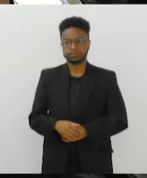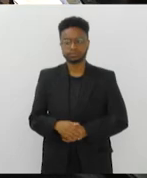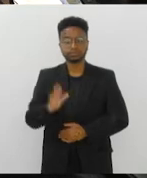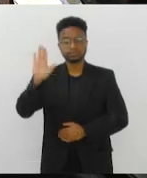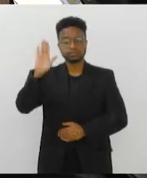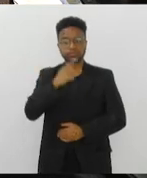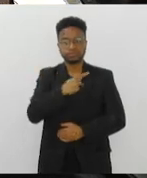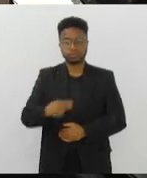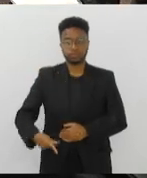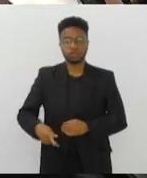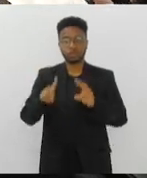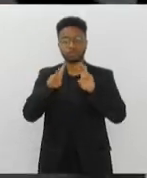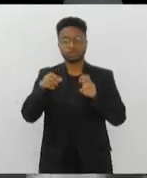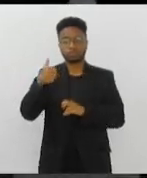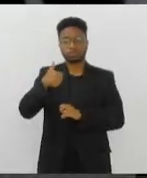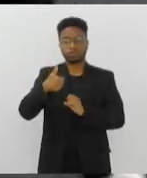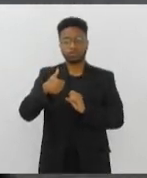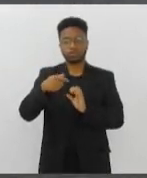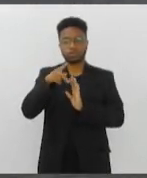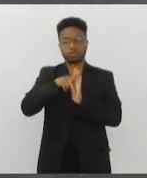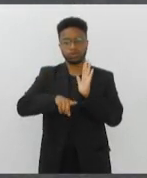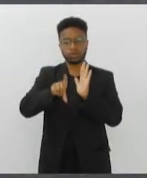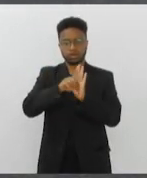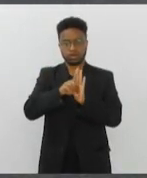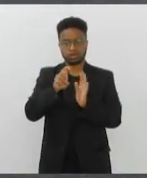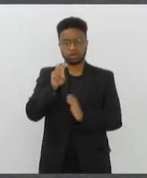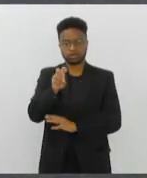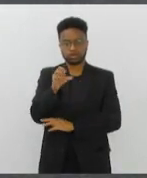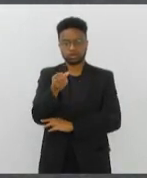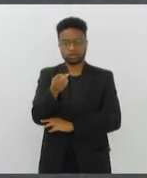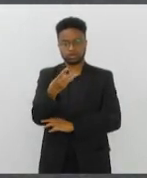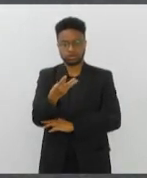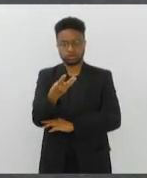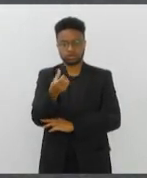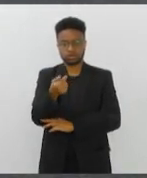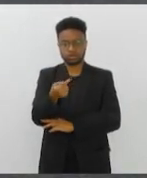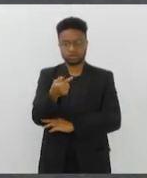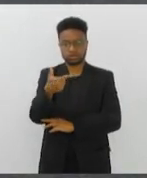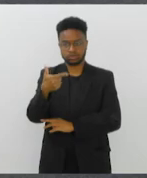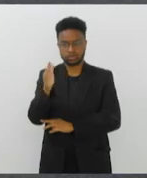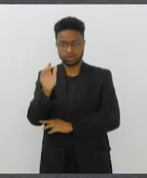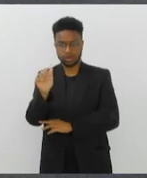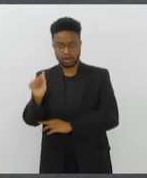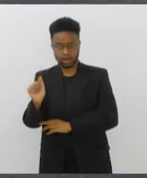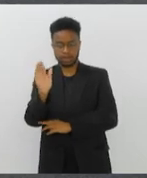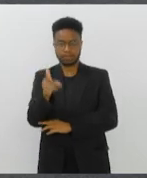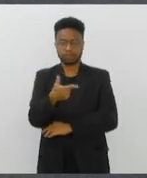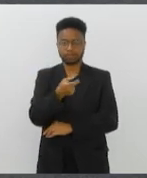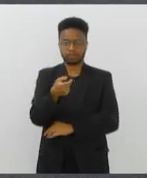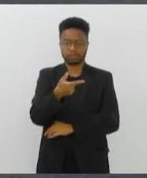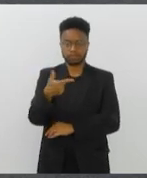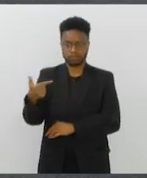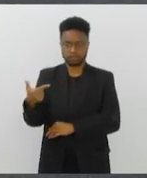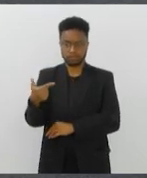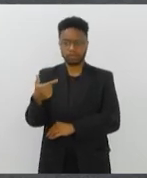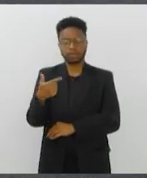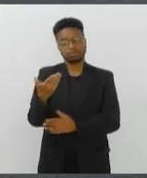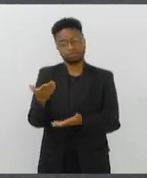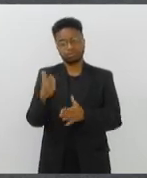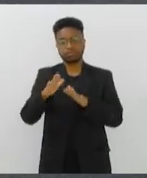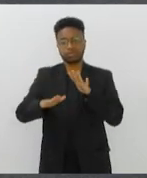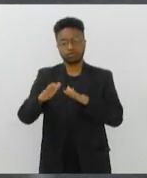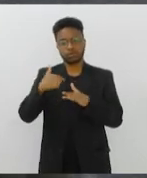relação ao primeiro projeto em pauta, projeto de lei número 5.362-A de 2022, embora provavelmente eu tenha manifestado